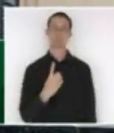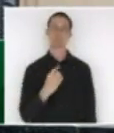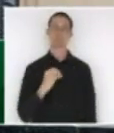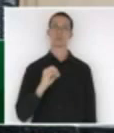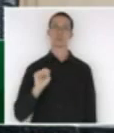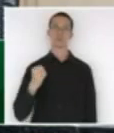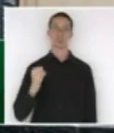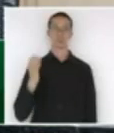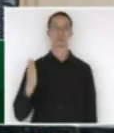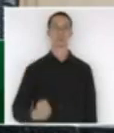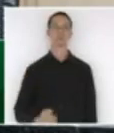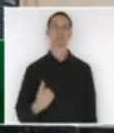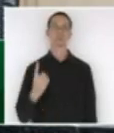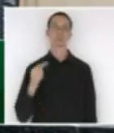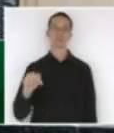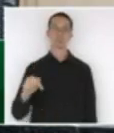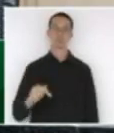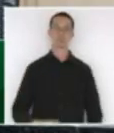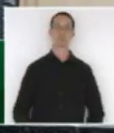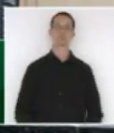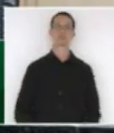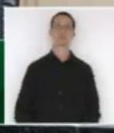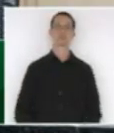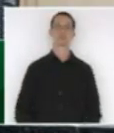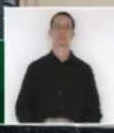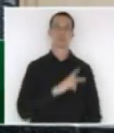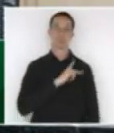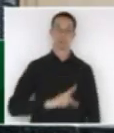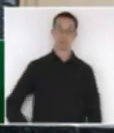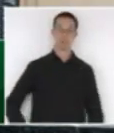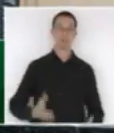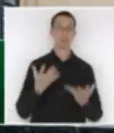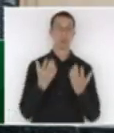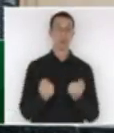0108/2017. Outro sim, o senhor presidente deferiu os requerimentos de números